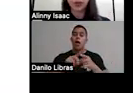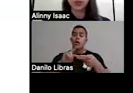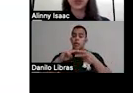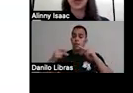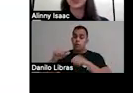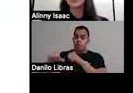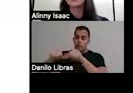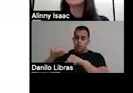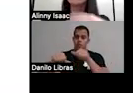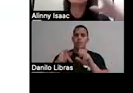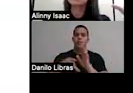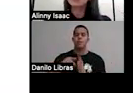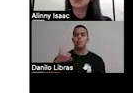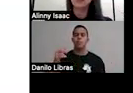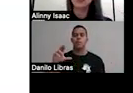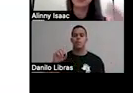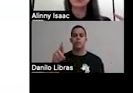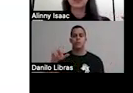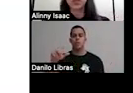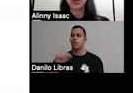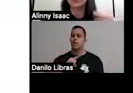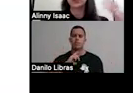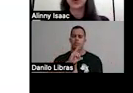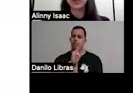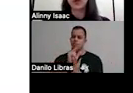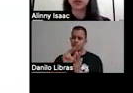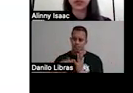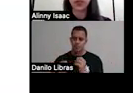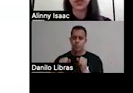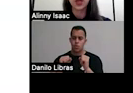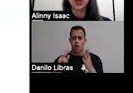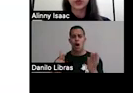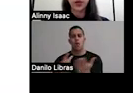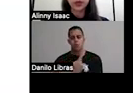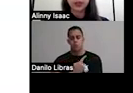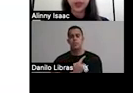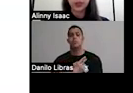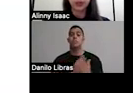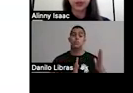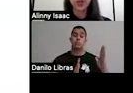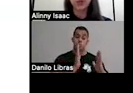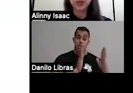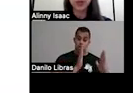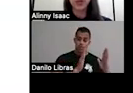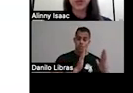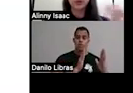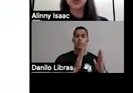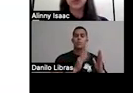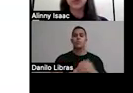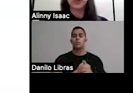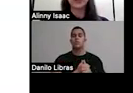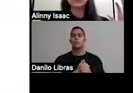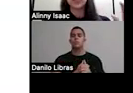na expressão de microRNAs, enfim, uma série de modificações epigenéticas podem acontecer durante esses períodos chaves